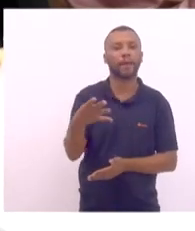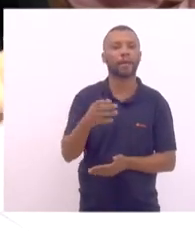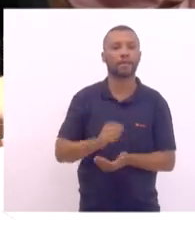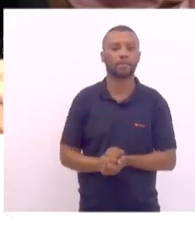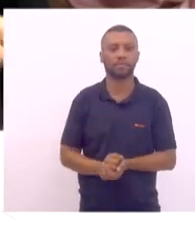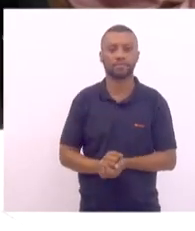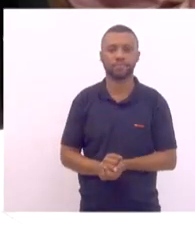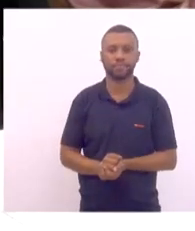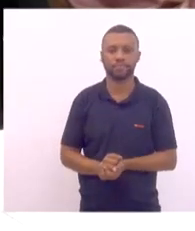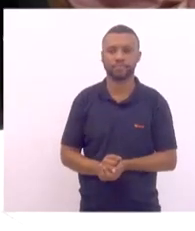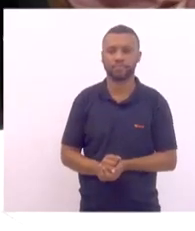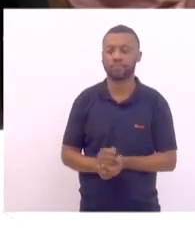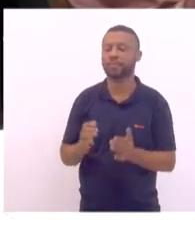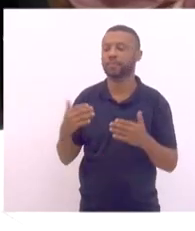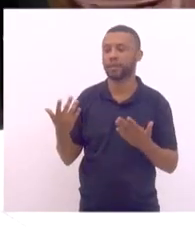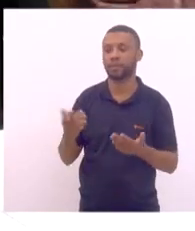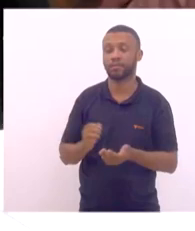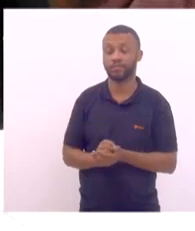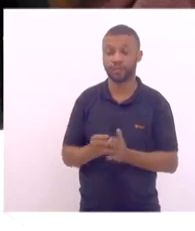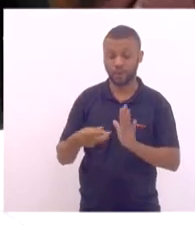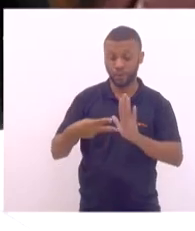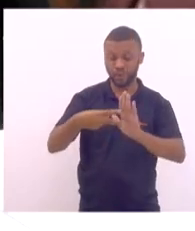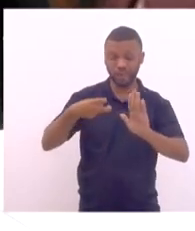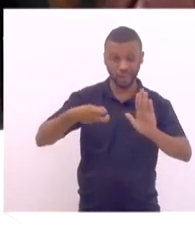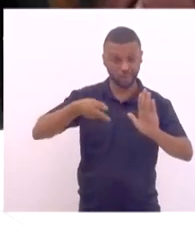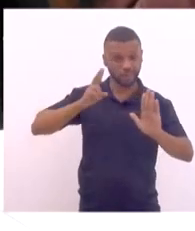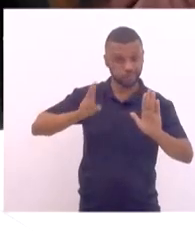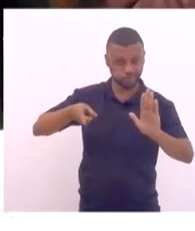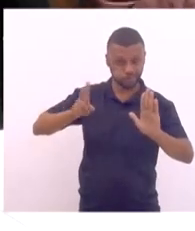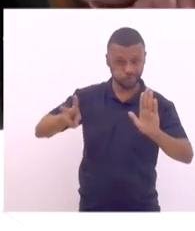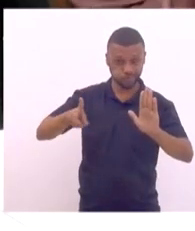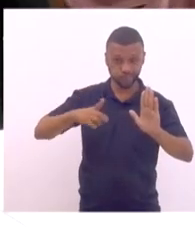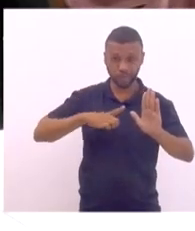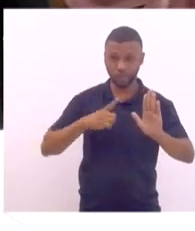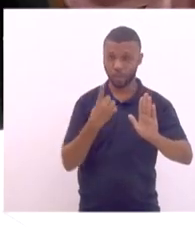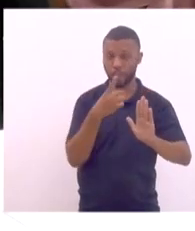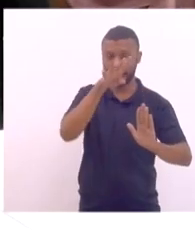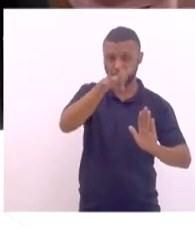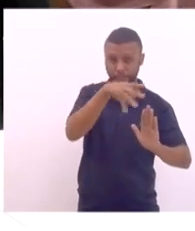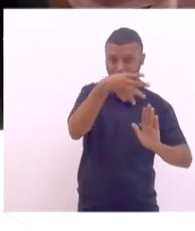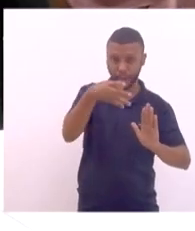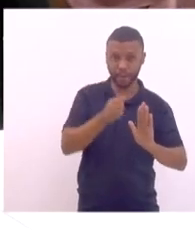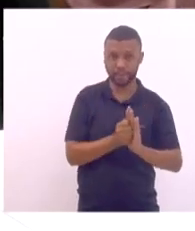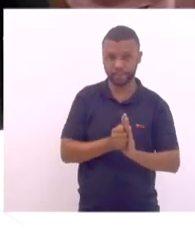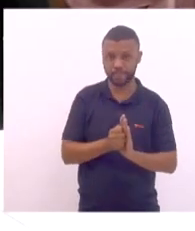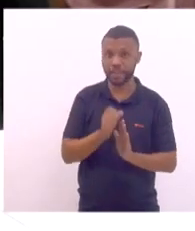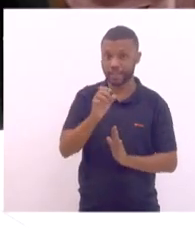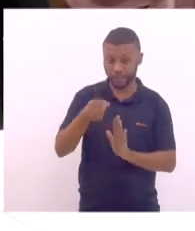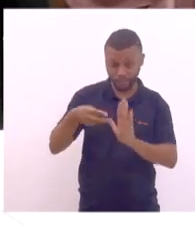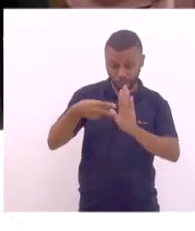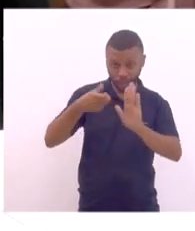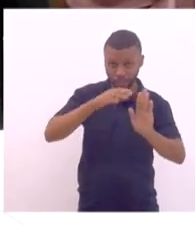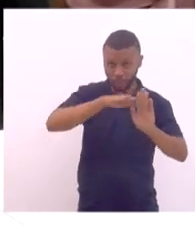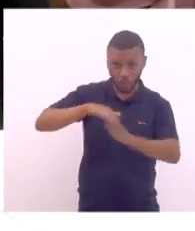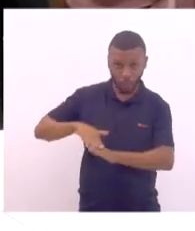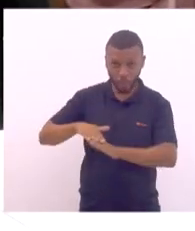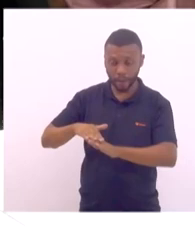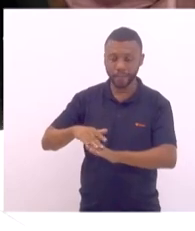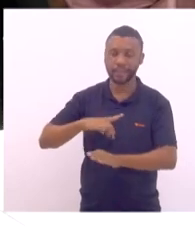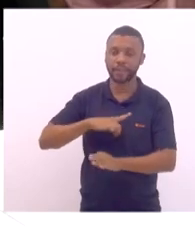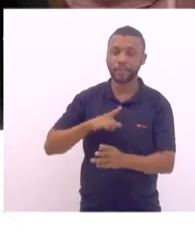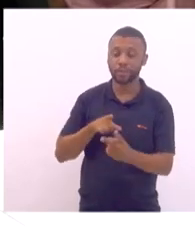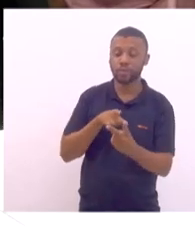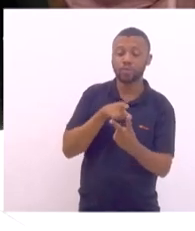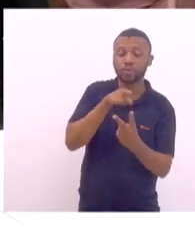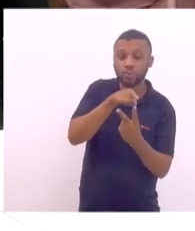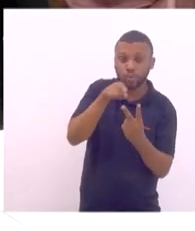veto... Sim, querido, olha só. Mantido o veto, tem uma tabela. Derrubado o veto, tem duas tabelas. Mas